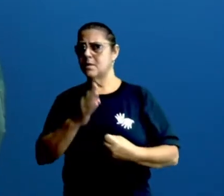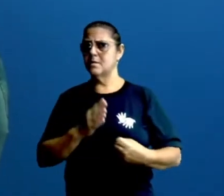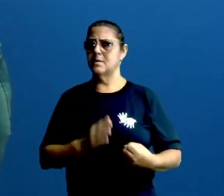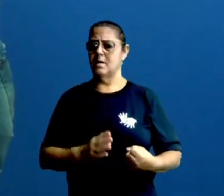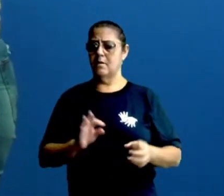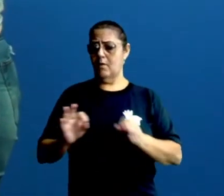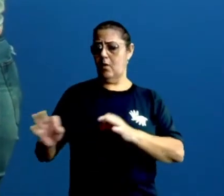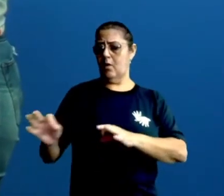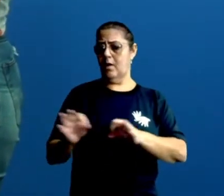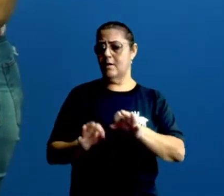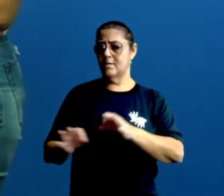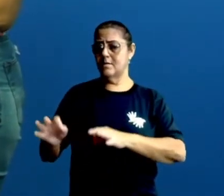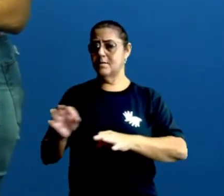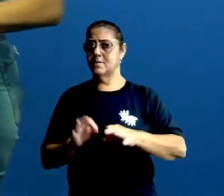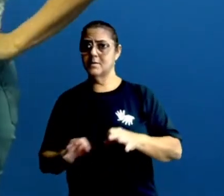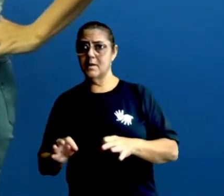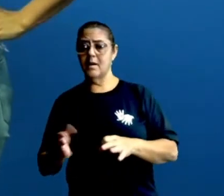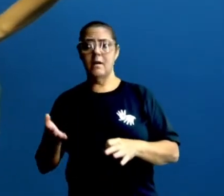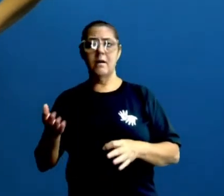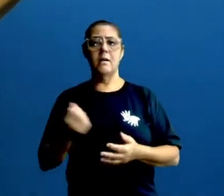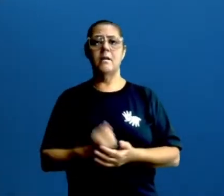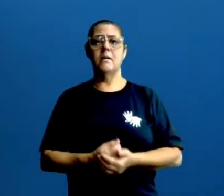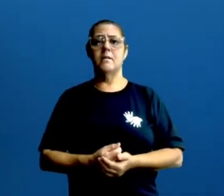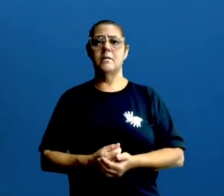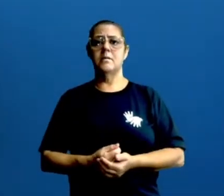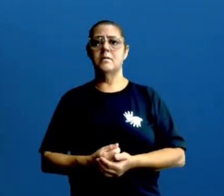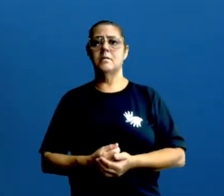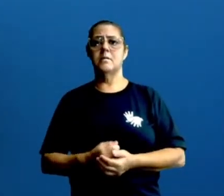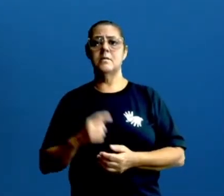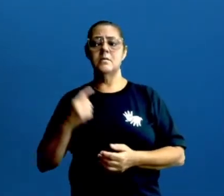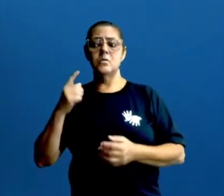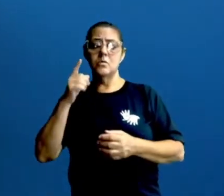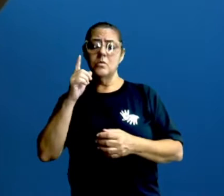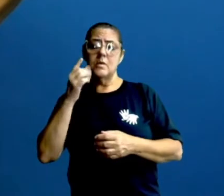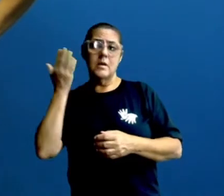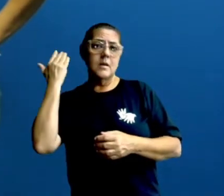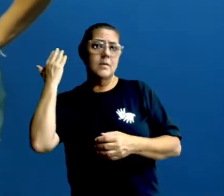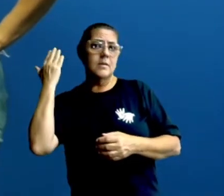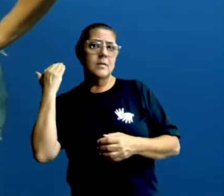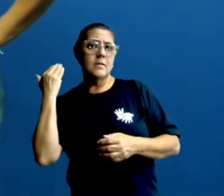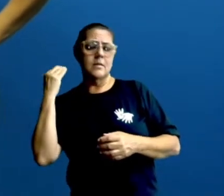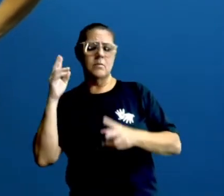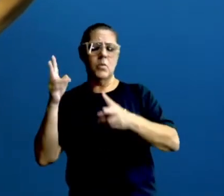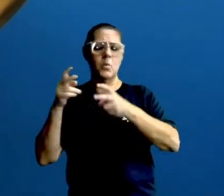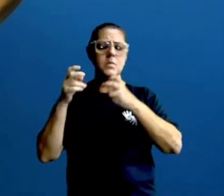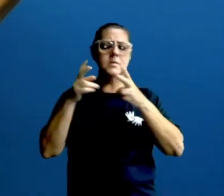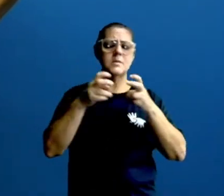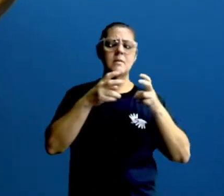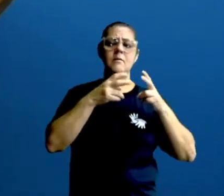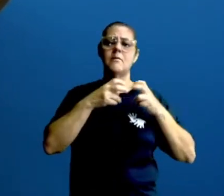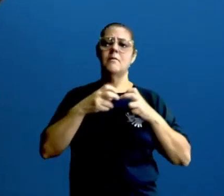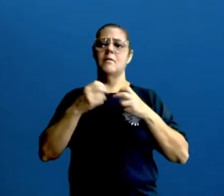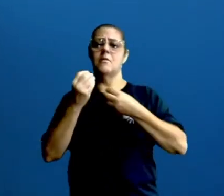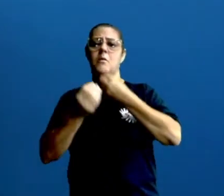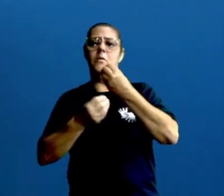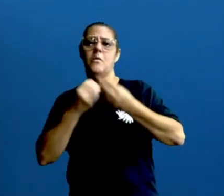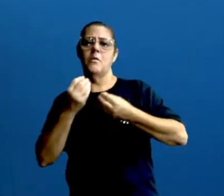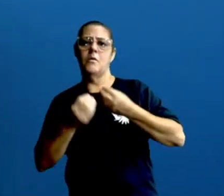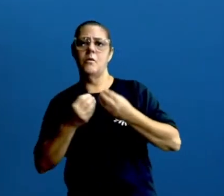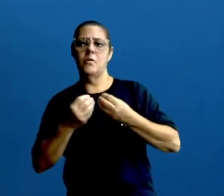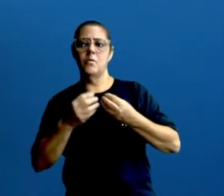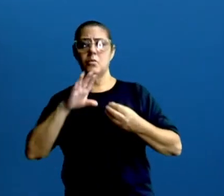se organizar ali naquele período. A partir desse ciclo, a gente vai observar como